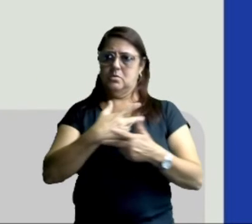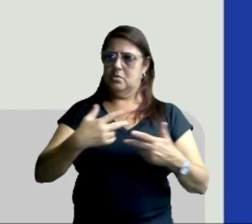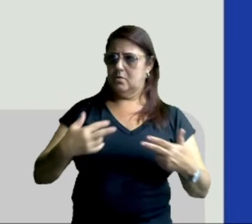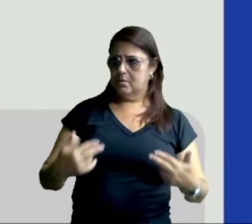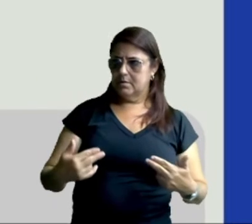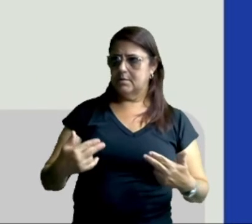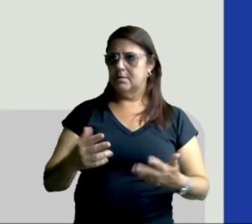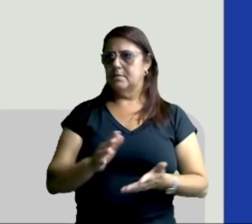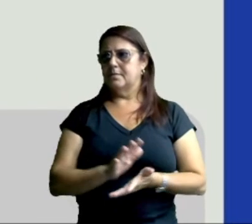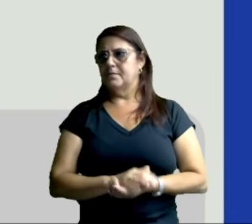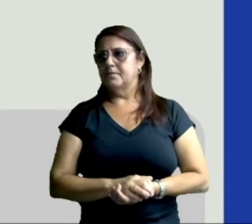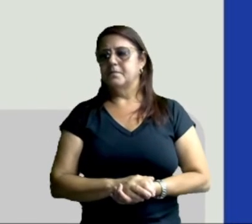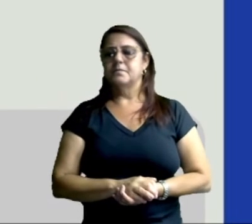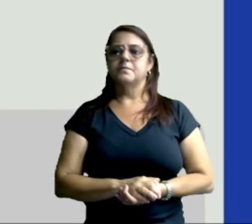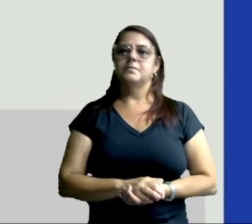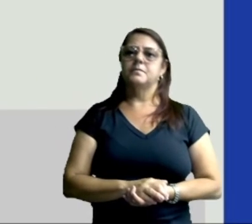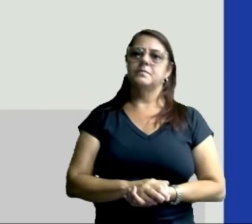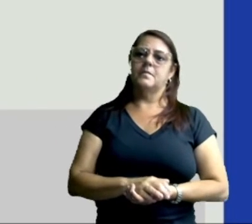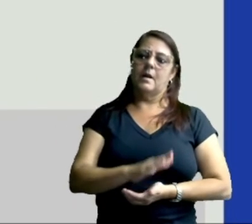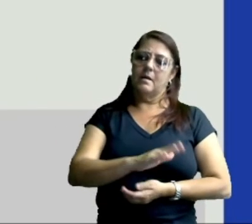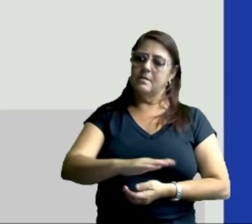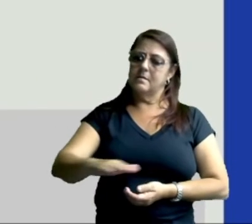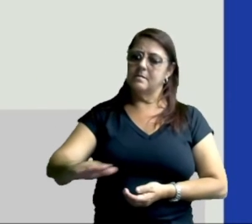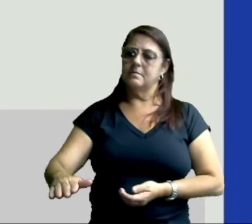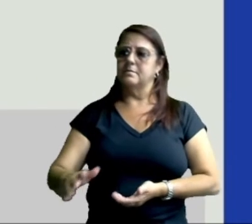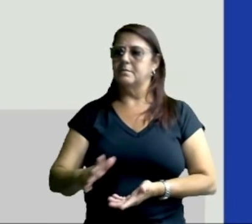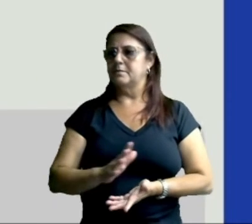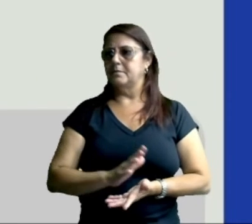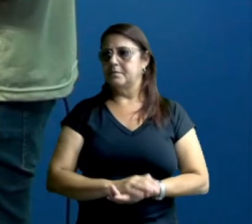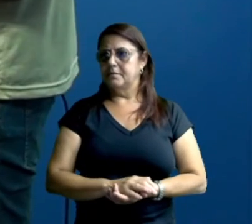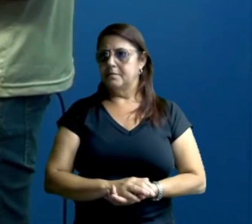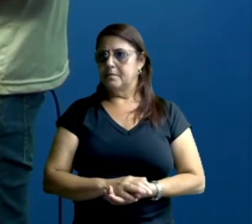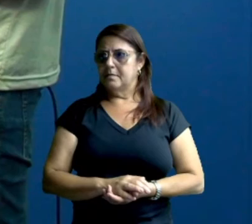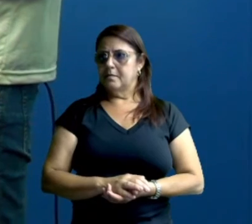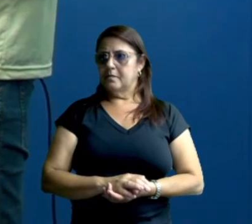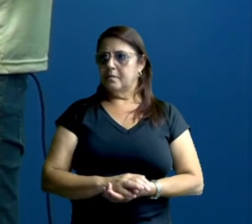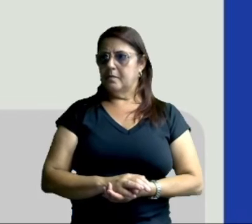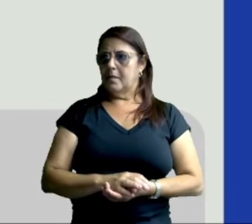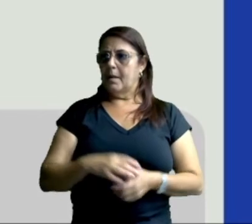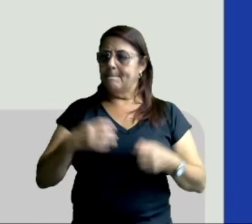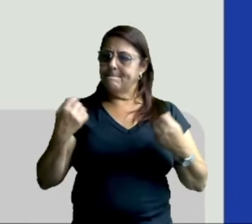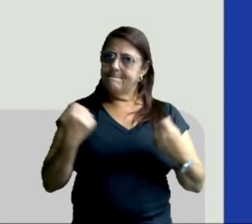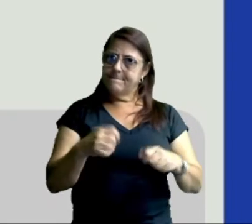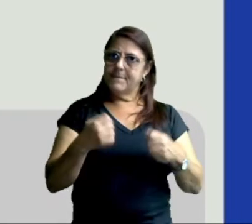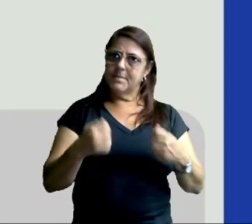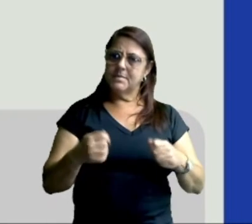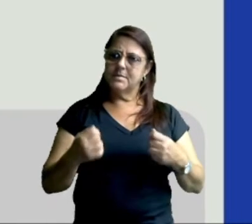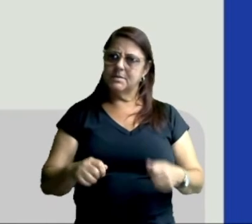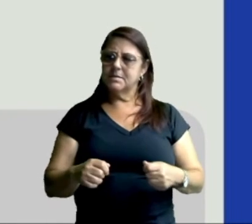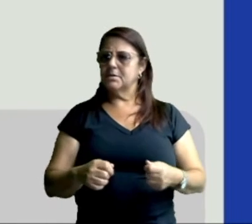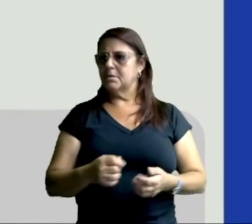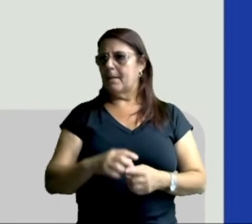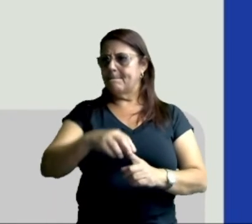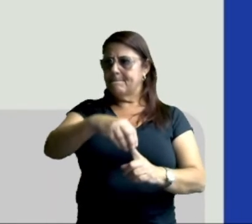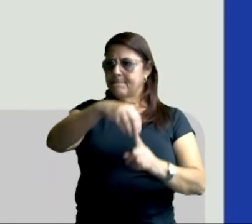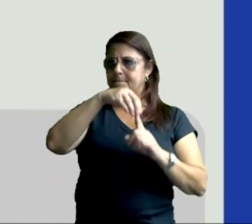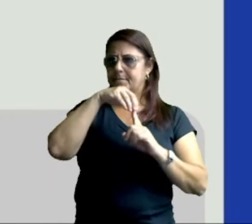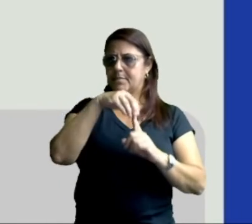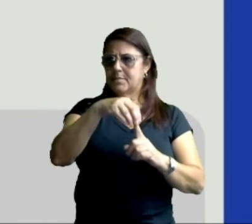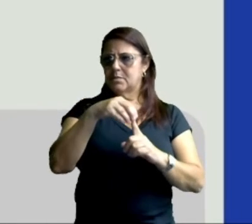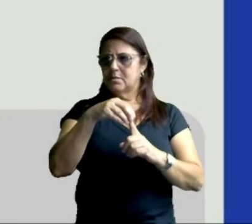não sejam benéficos àquela criança, àquele estudante. É preciso considerar a principal